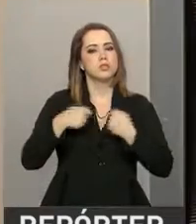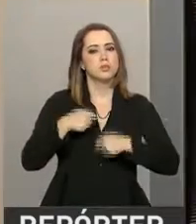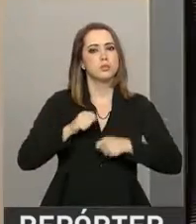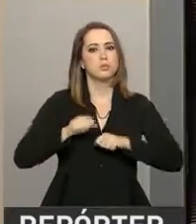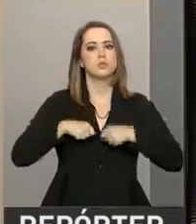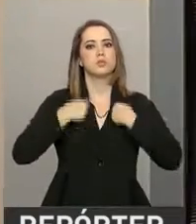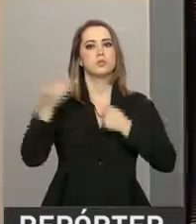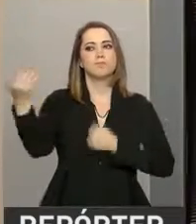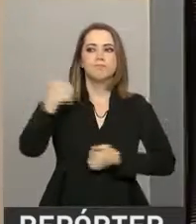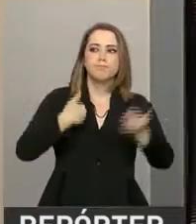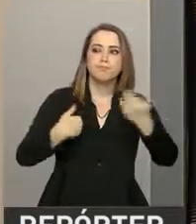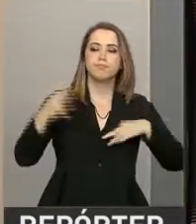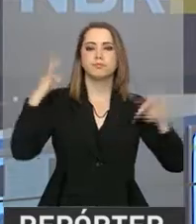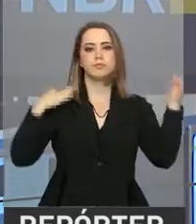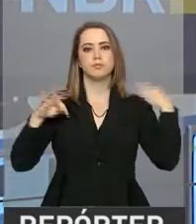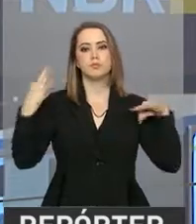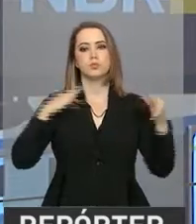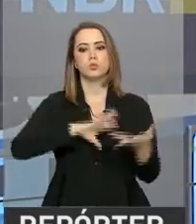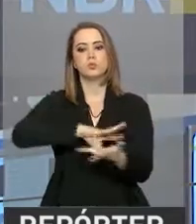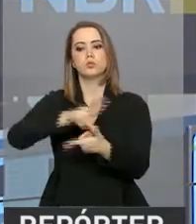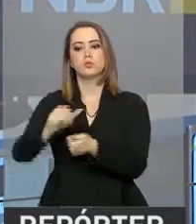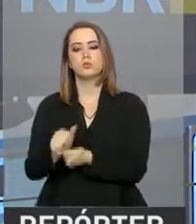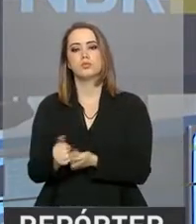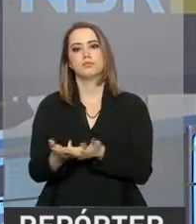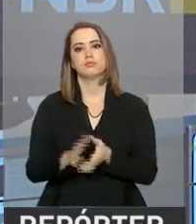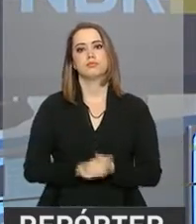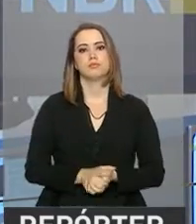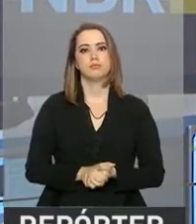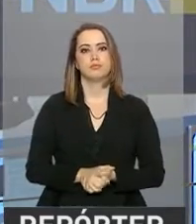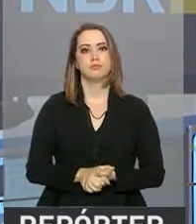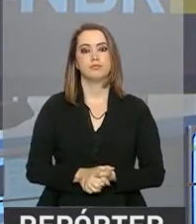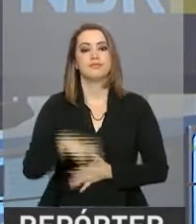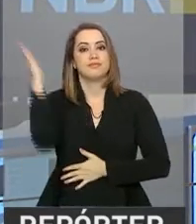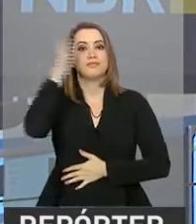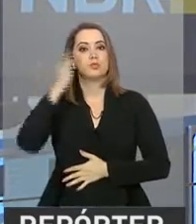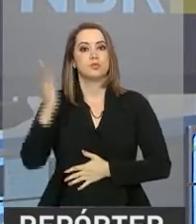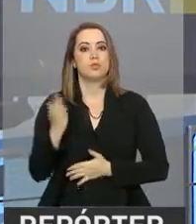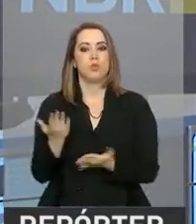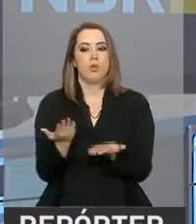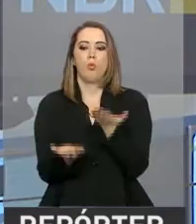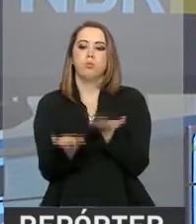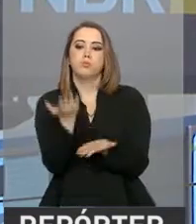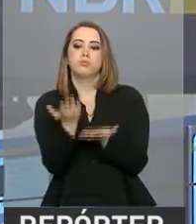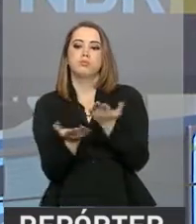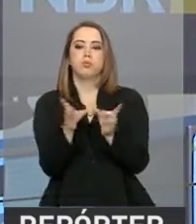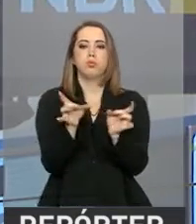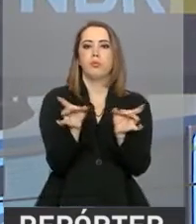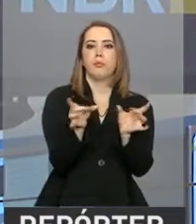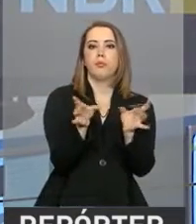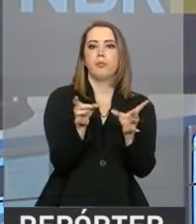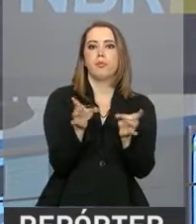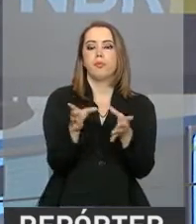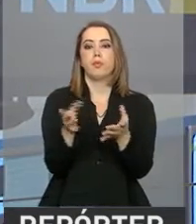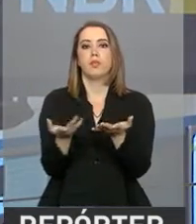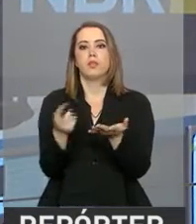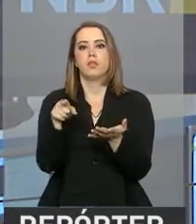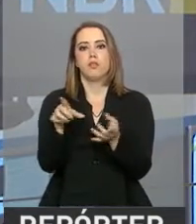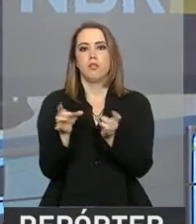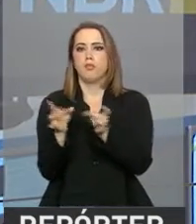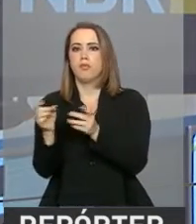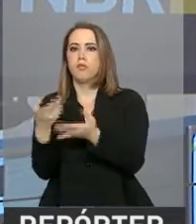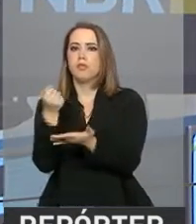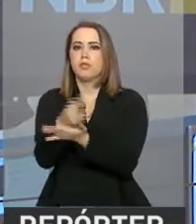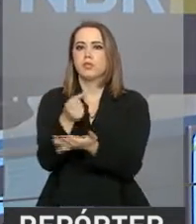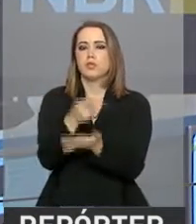mais receber turistas do mundo inteiro. E olha, o Brasil está com saldo positivo na balança comercial este ano. O superávit chegou